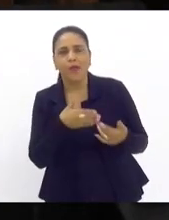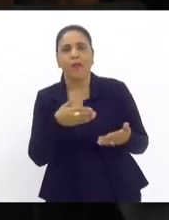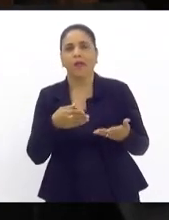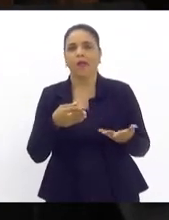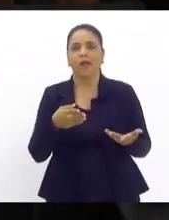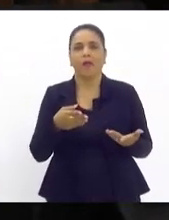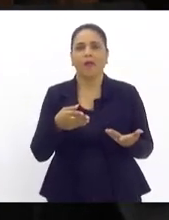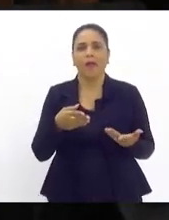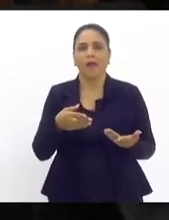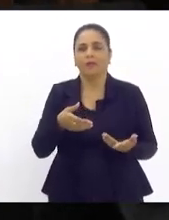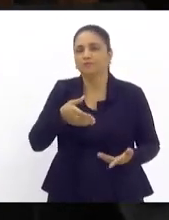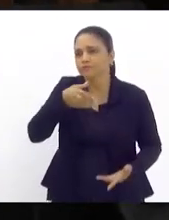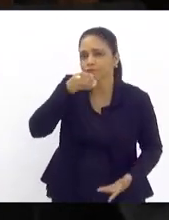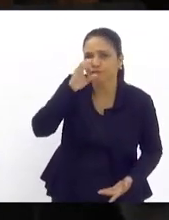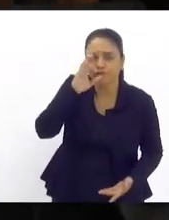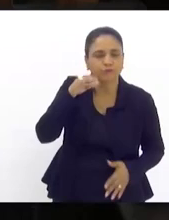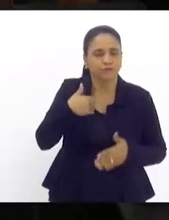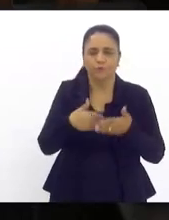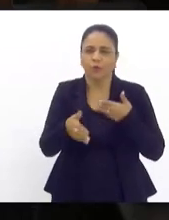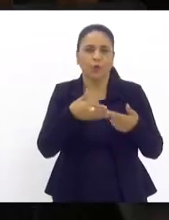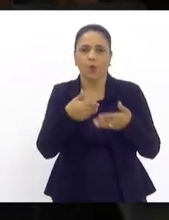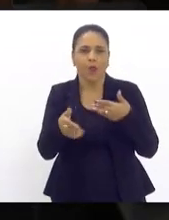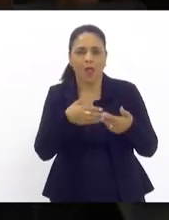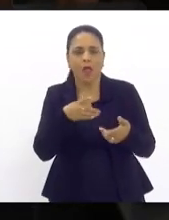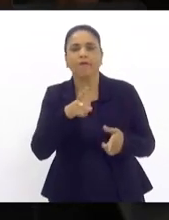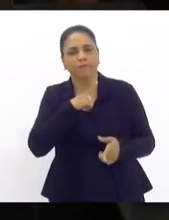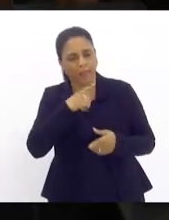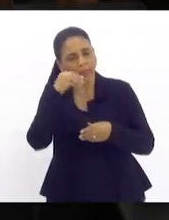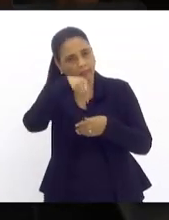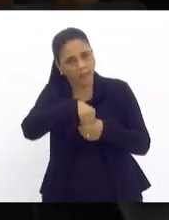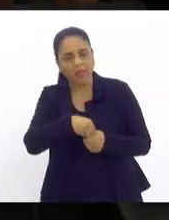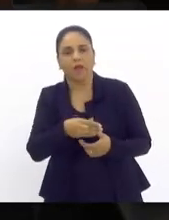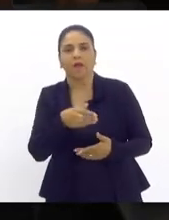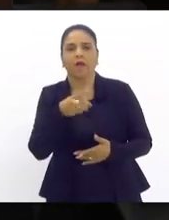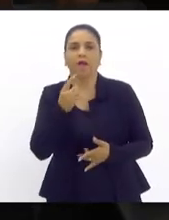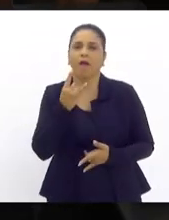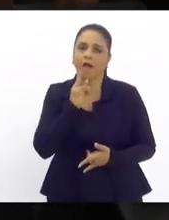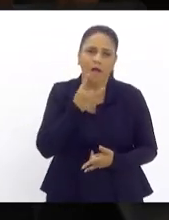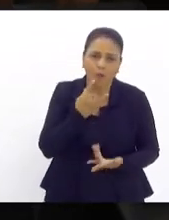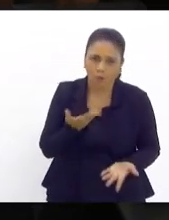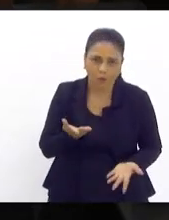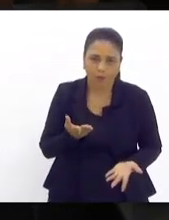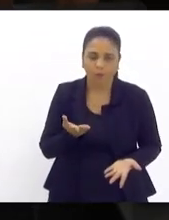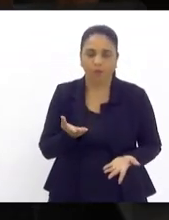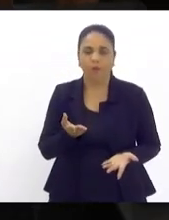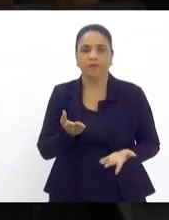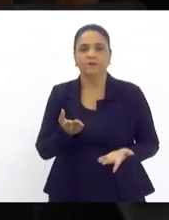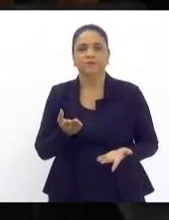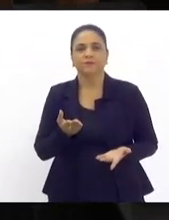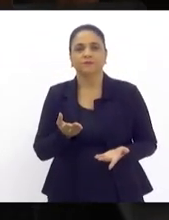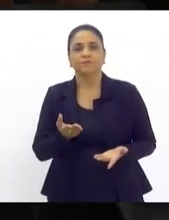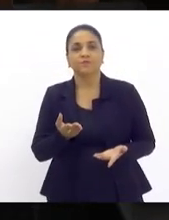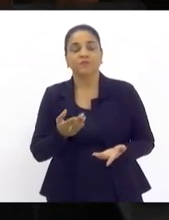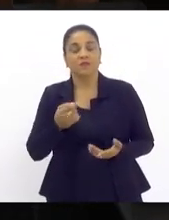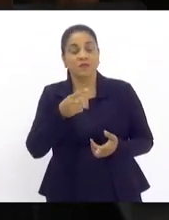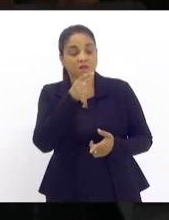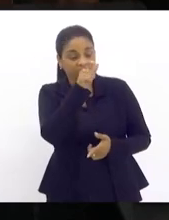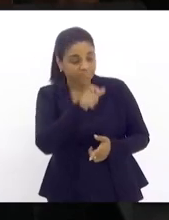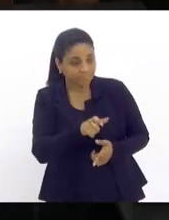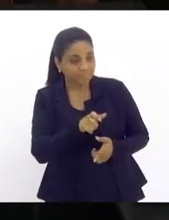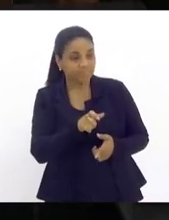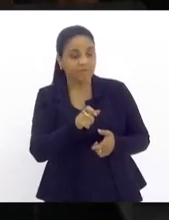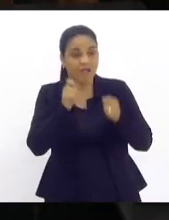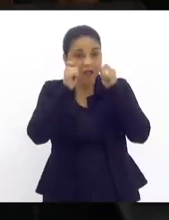qualquer antidistônico, qualquer outra droga. E Vossa Excelência quer alertar sobre